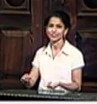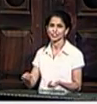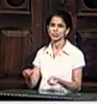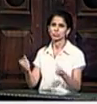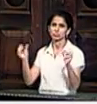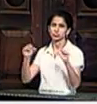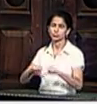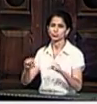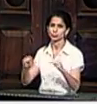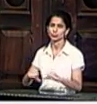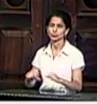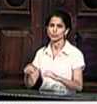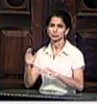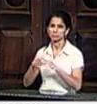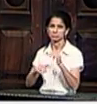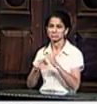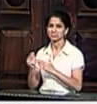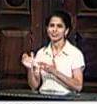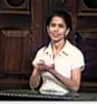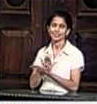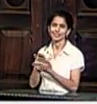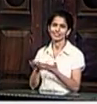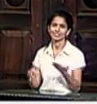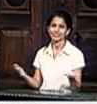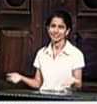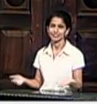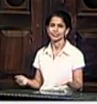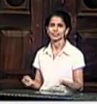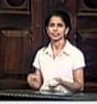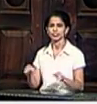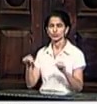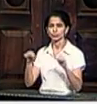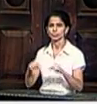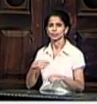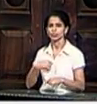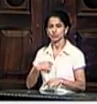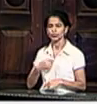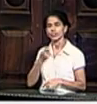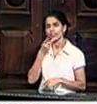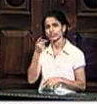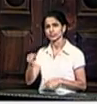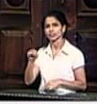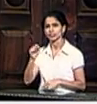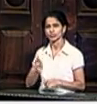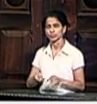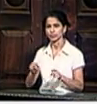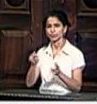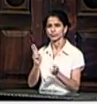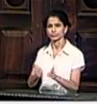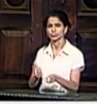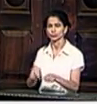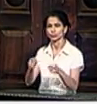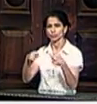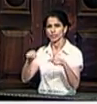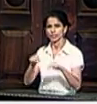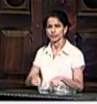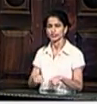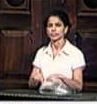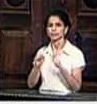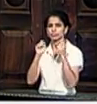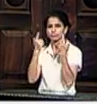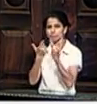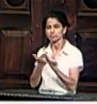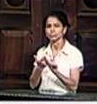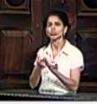de eficiência. Eu quero dizer que estarei aqui, participando ativamente das discussões